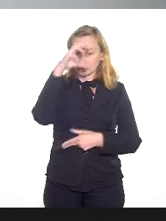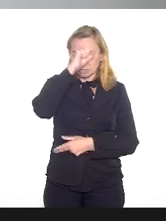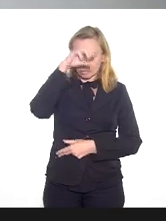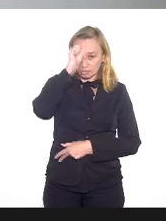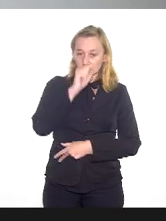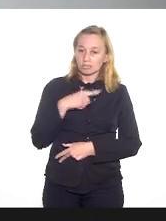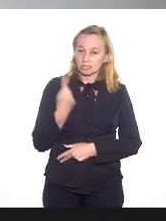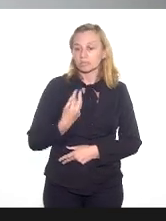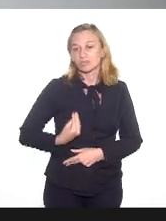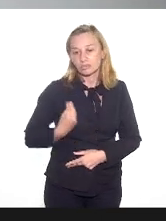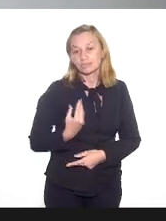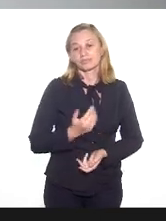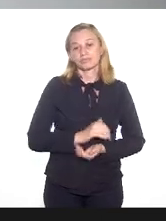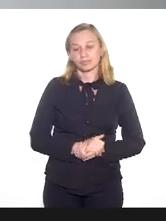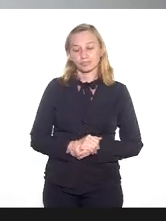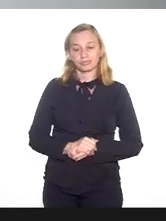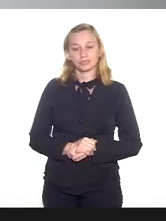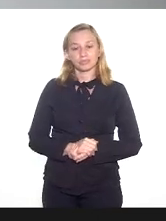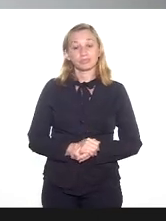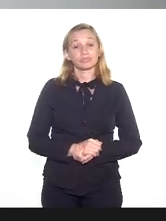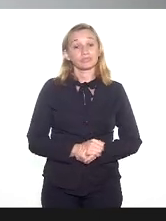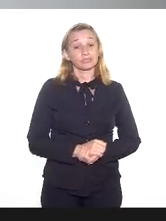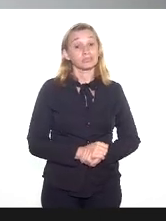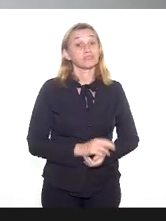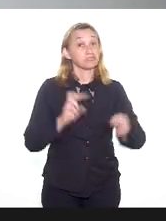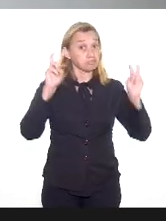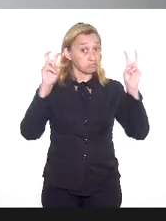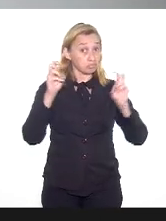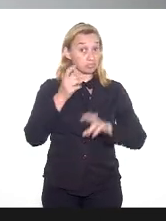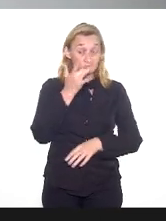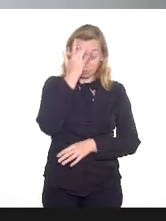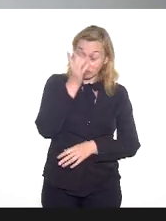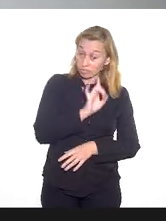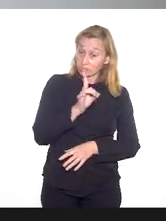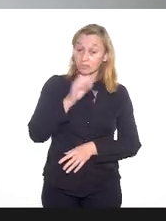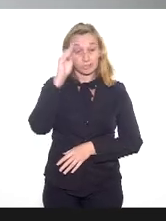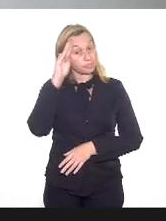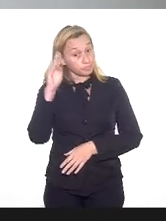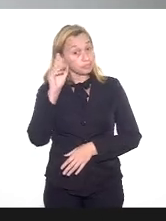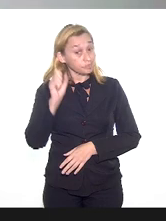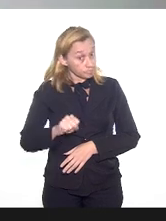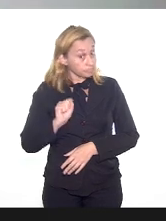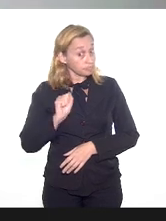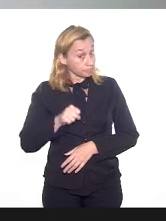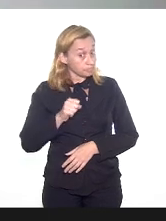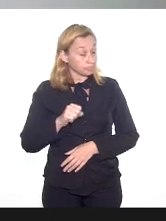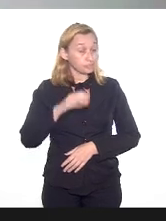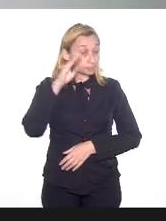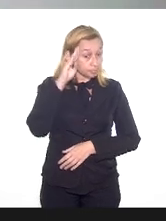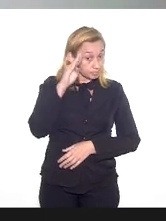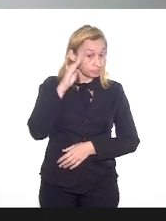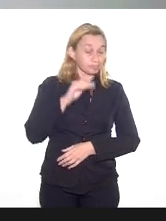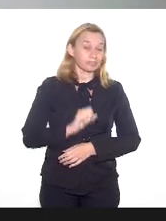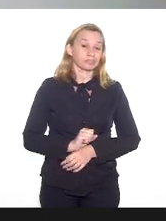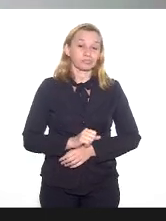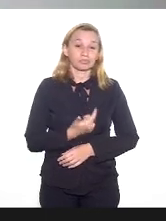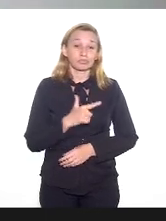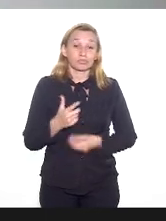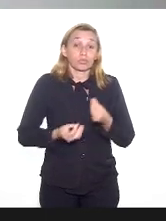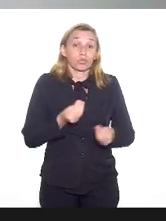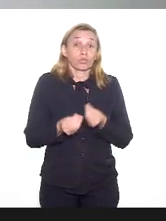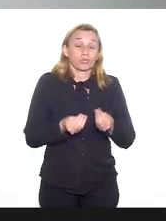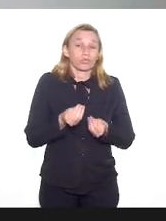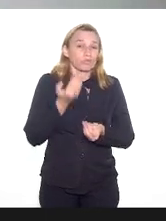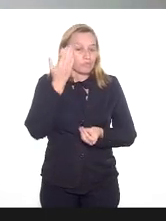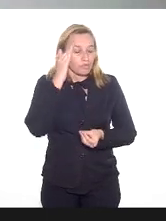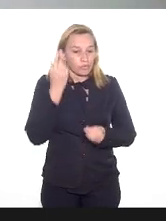gente vivenciou, né? Não é um tema fácil, mas é um tema fundamental. É um tema fundamental, não dá para entender as finanças